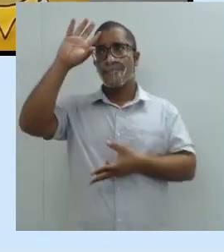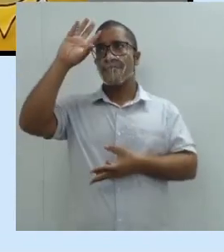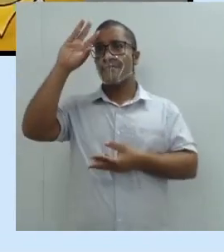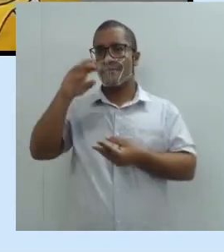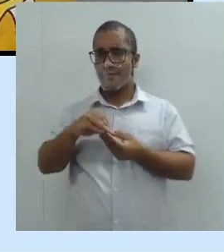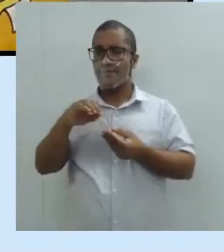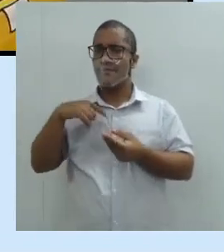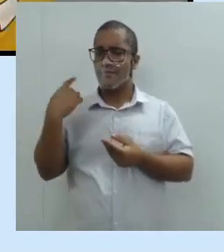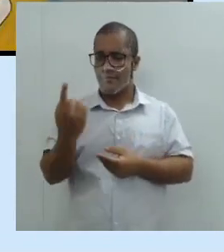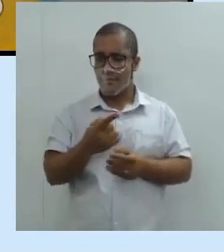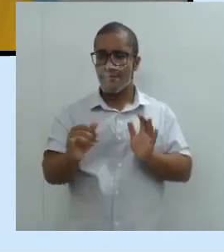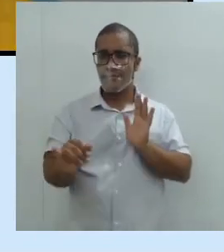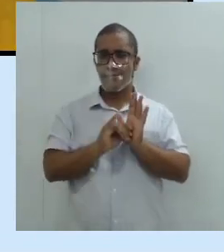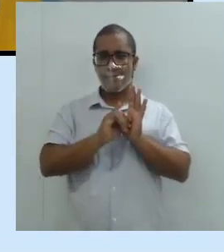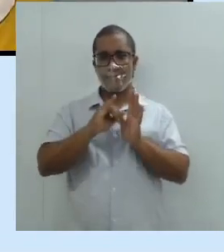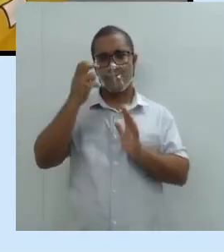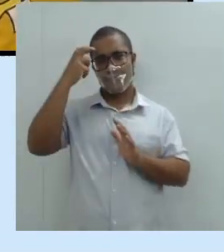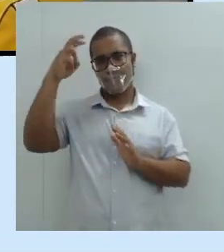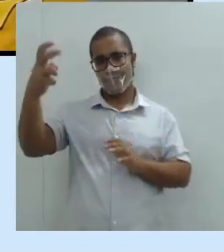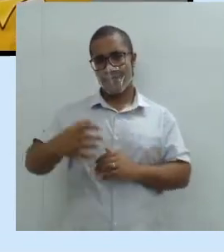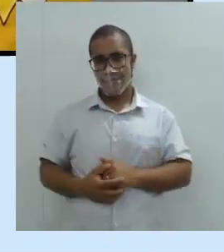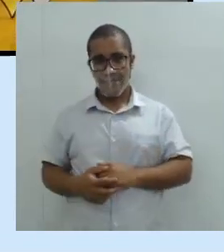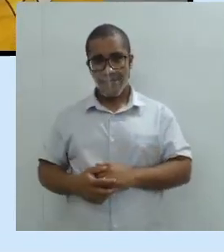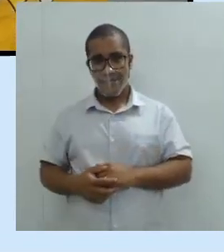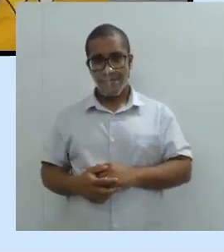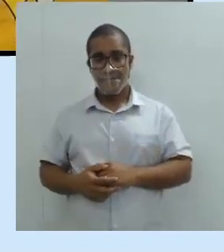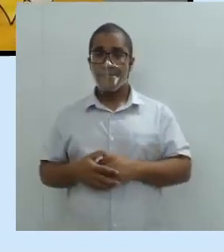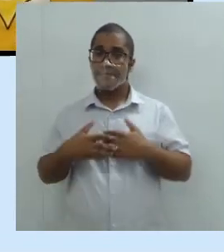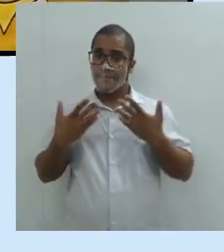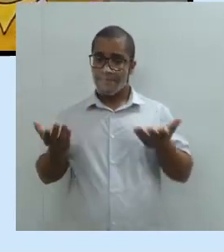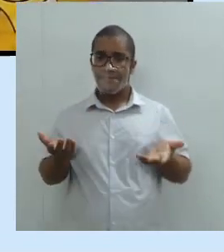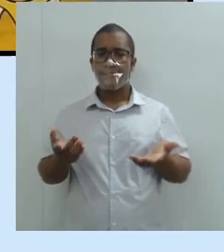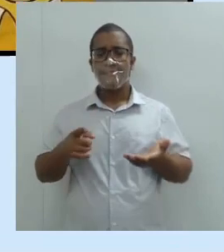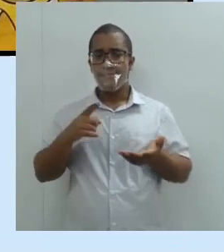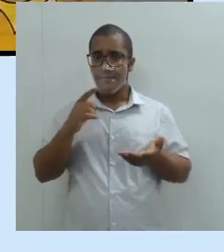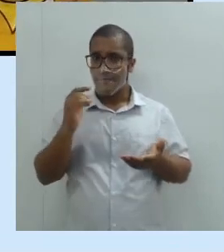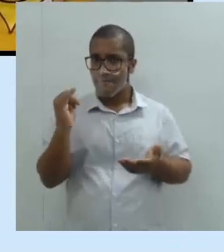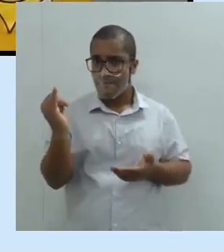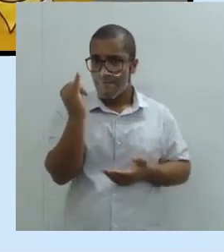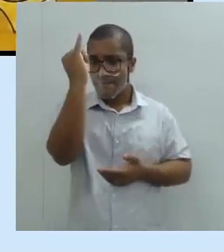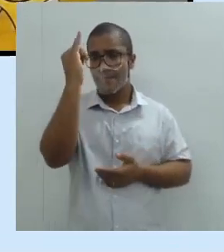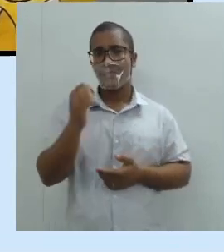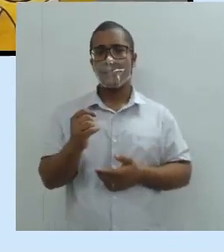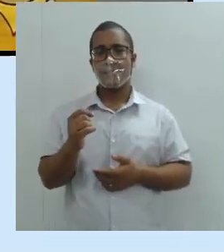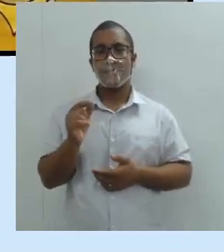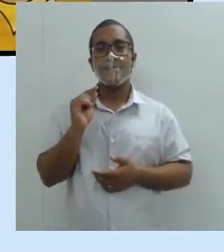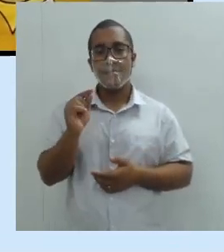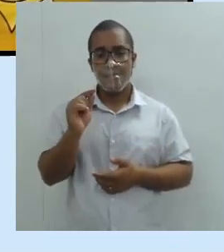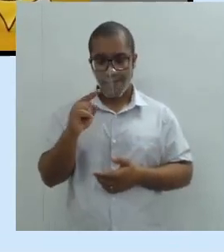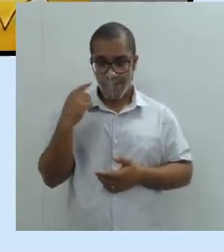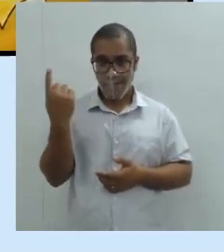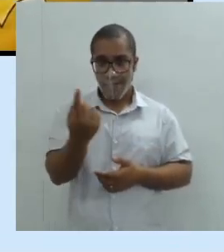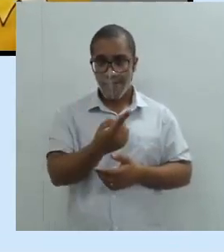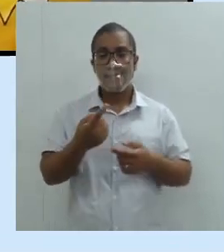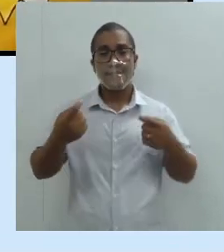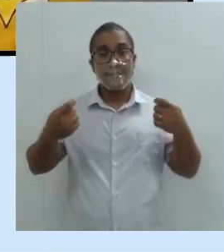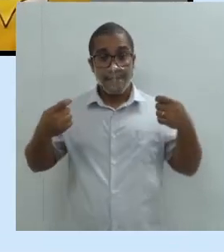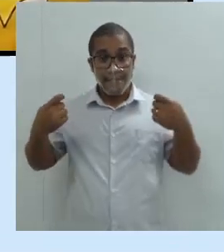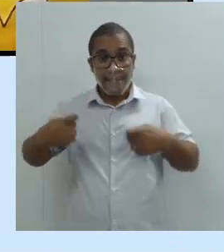a nossa identidade cultural. Então, é de extrema importância, galera, que a gente tenha